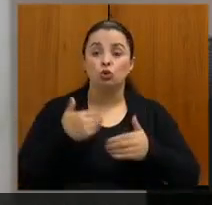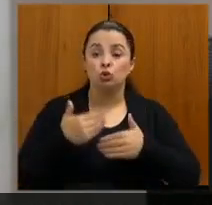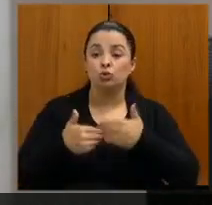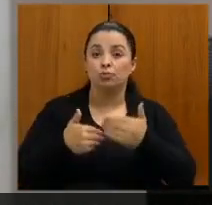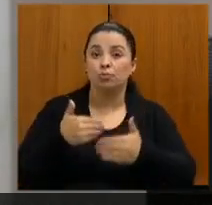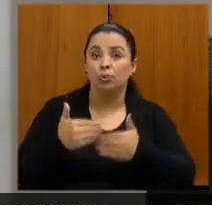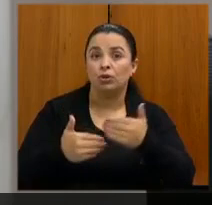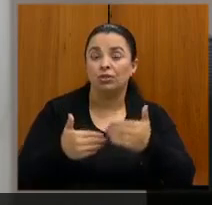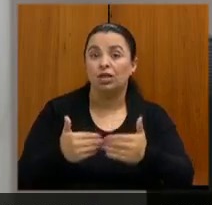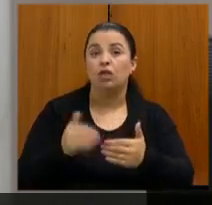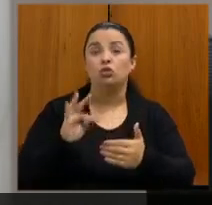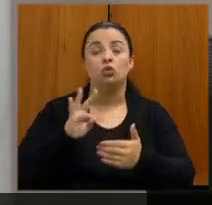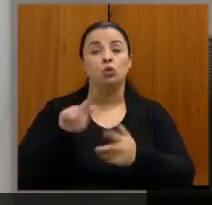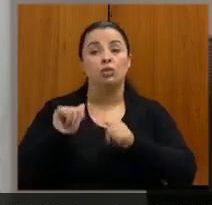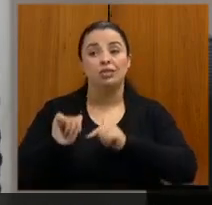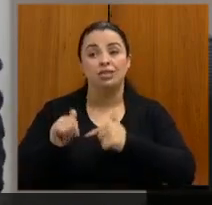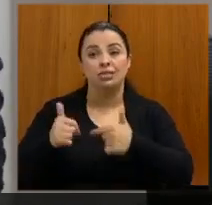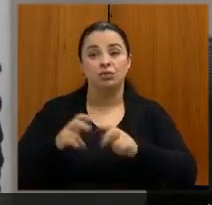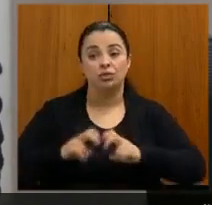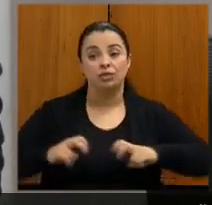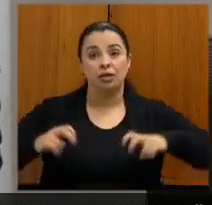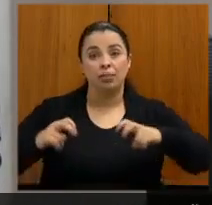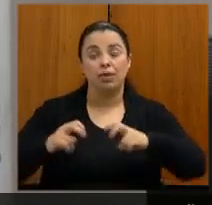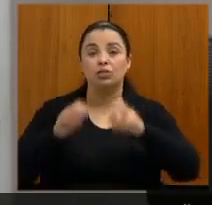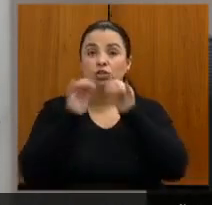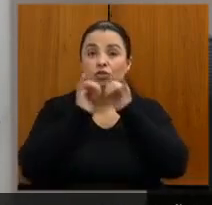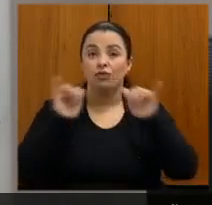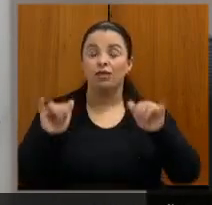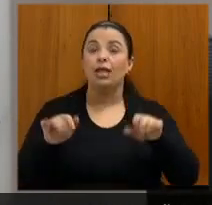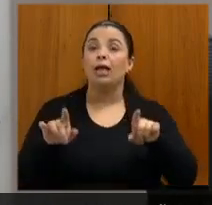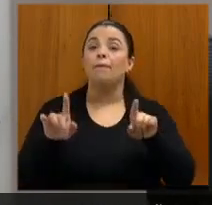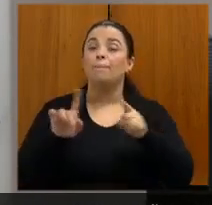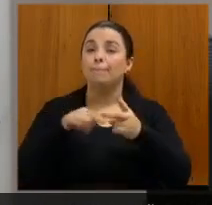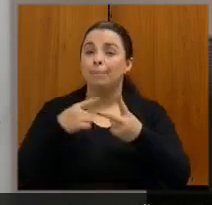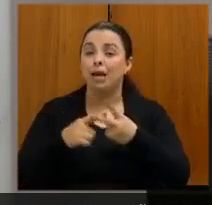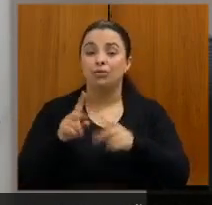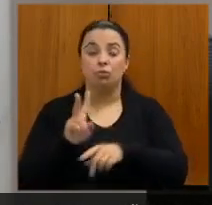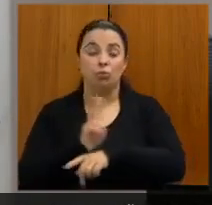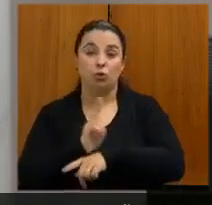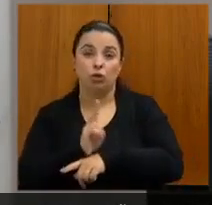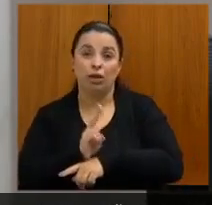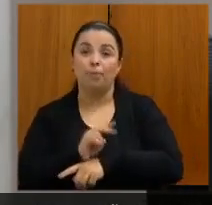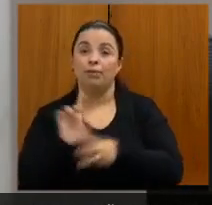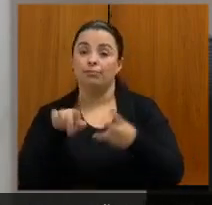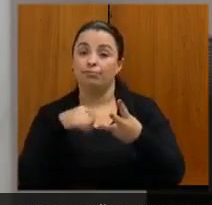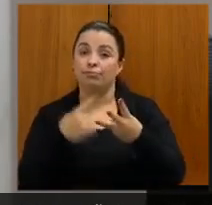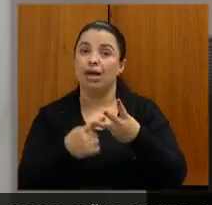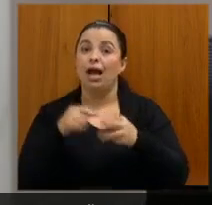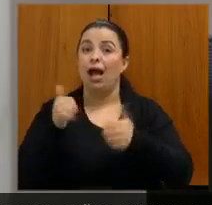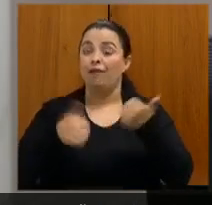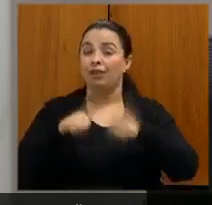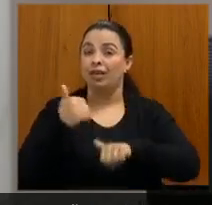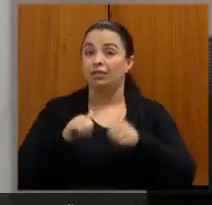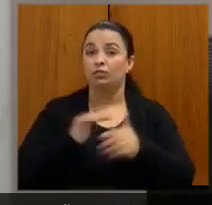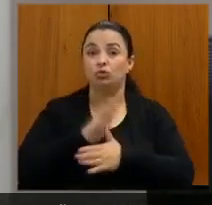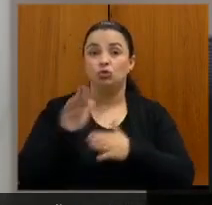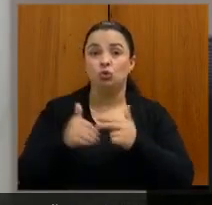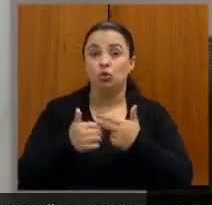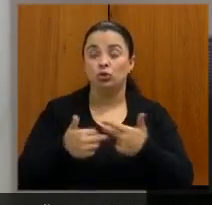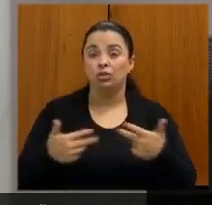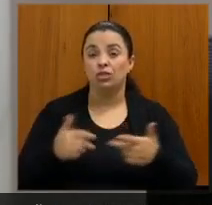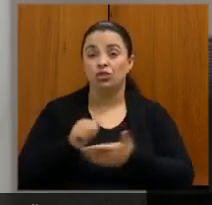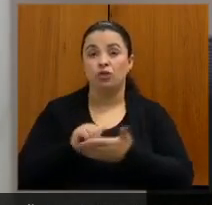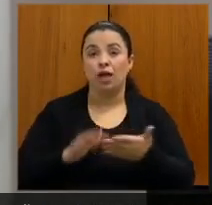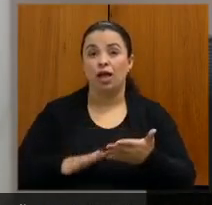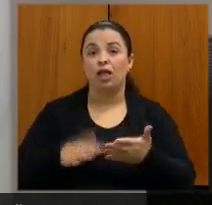realizadas na mesa assim como o monitoramento e avaliação de tudo que é desenvolvido tanto do ponto de vista